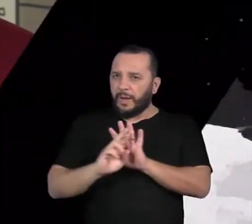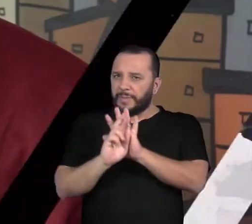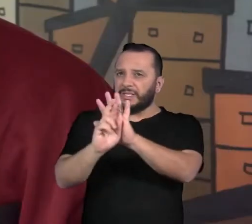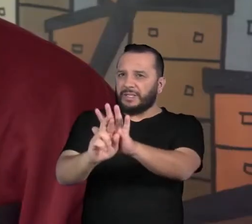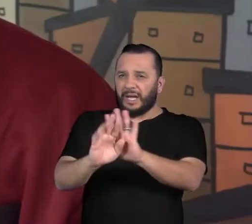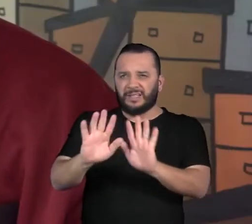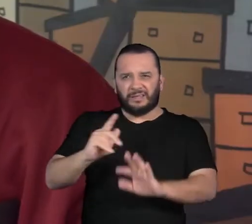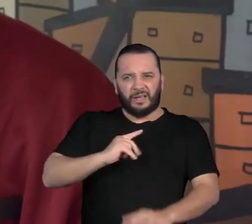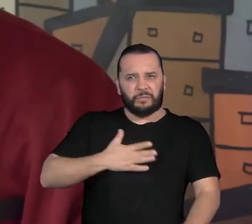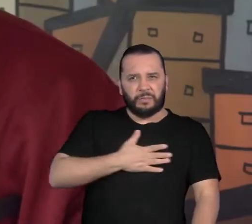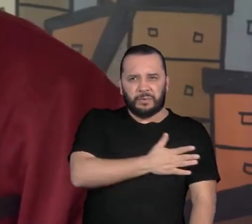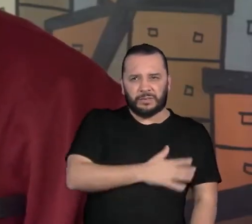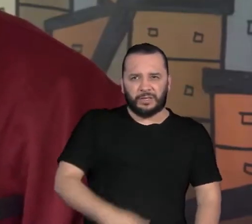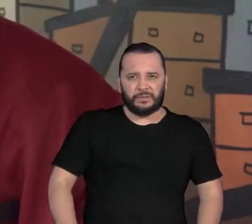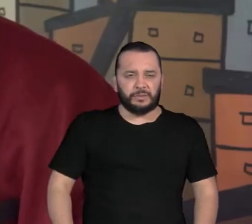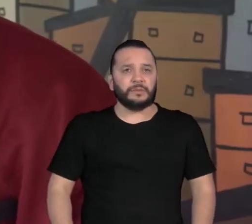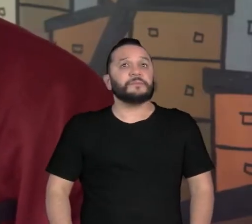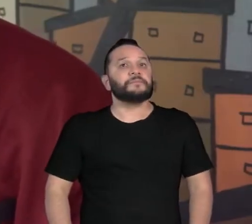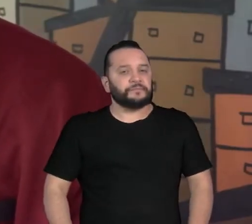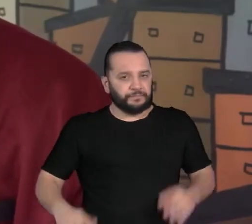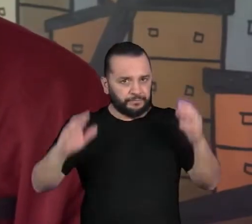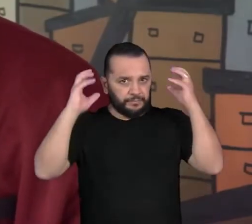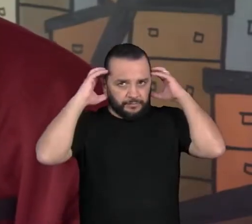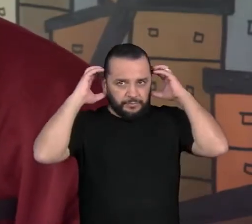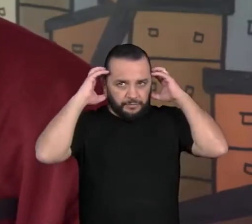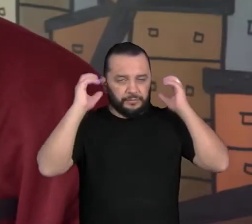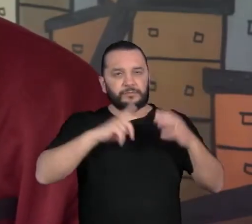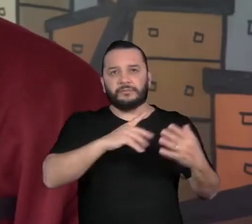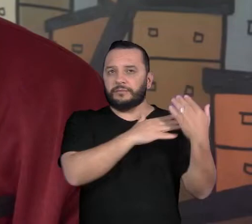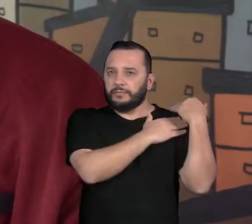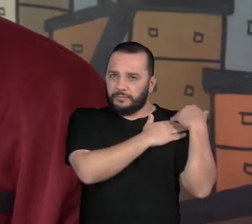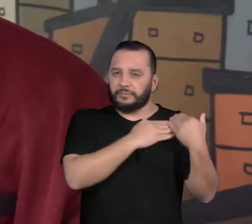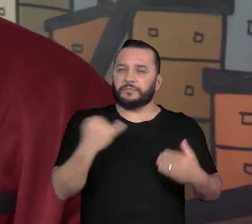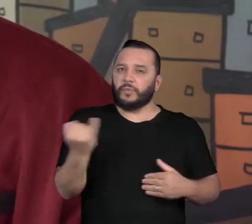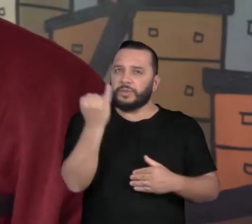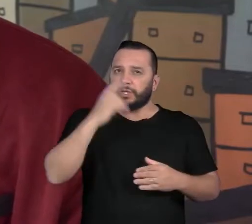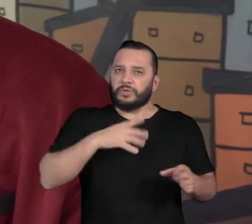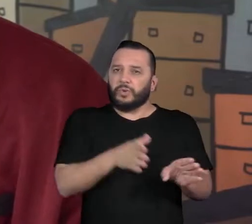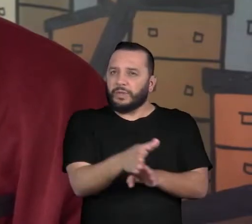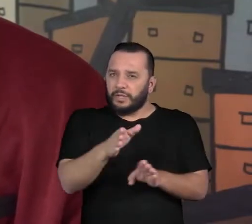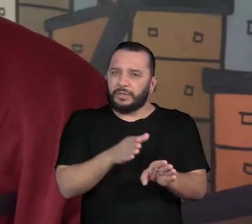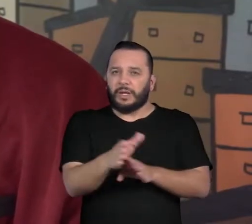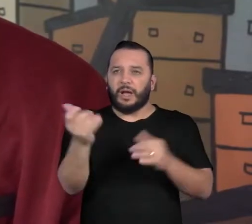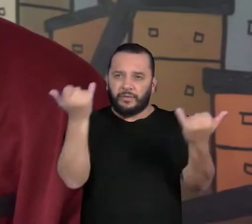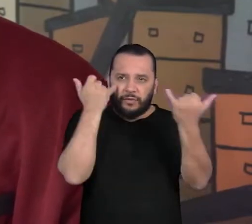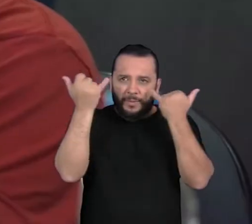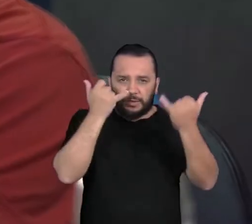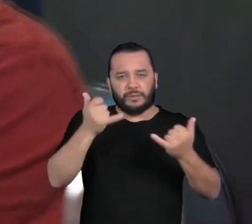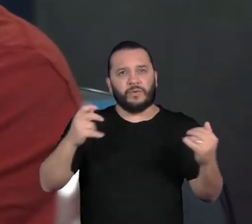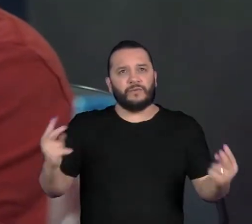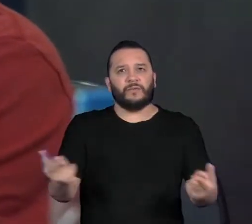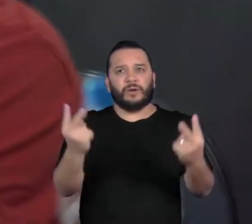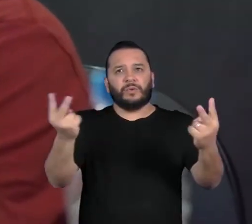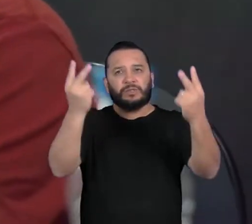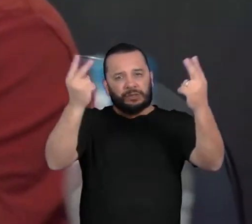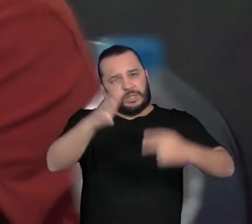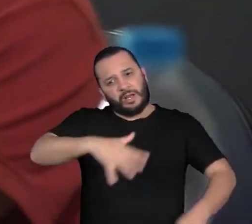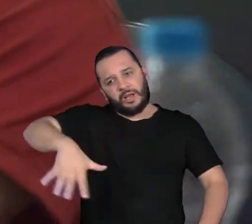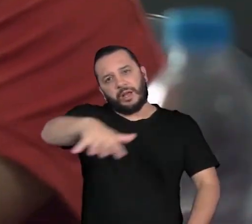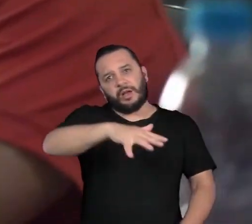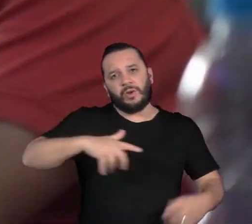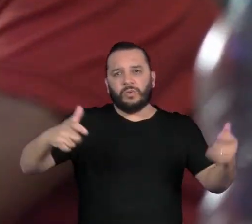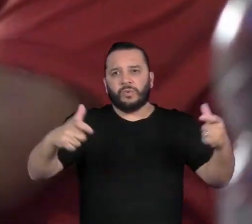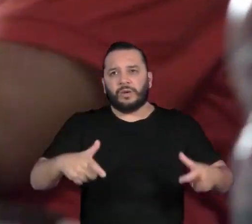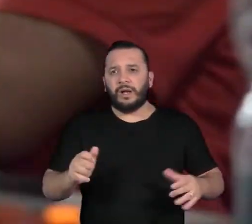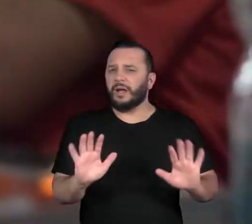A rádio tem um papel assim fundamental nesse sentido de orientar, de informar e de valorizar o território onde ela está inserida.